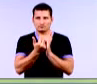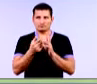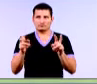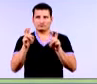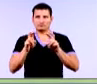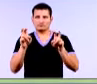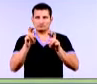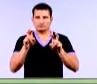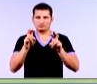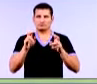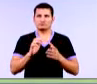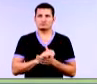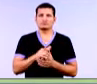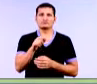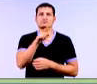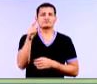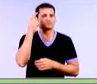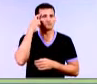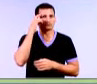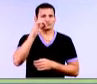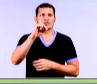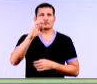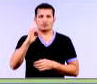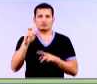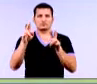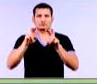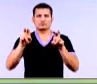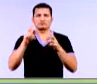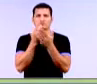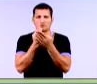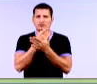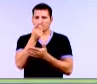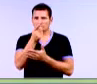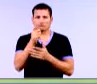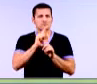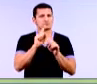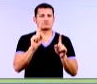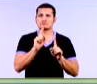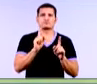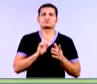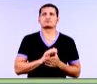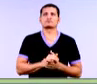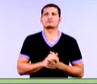de computador. Tá errado isso aqui. Não tá, é apenas